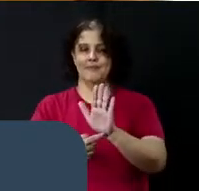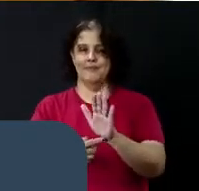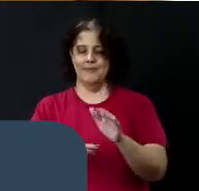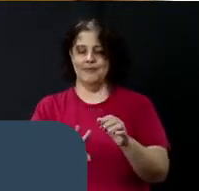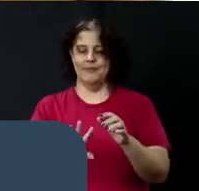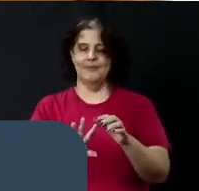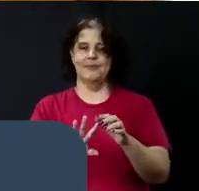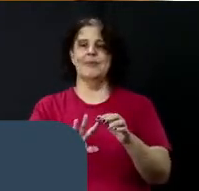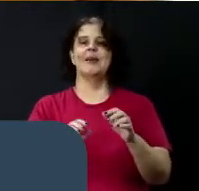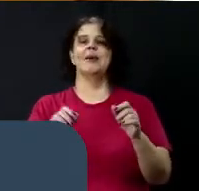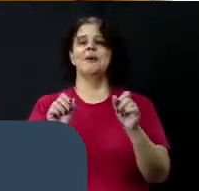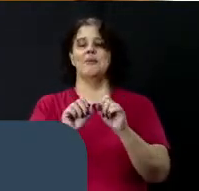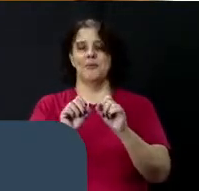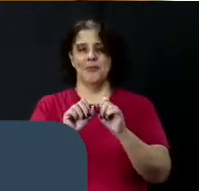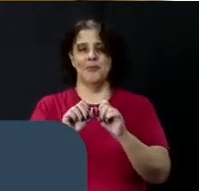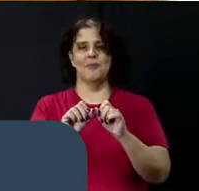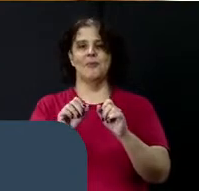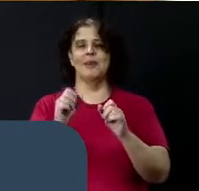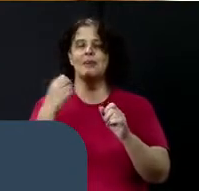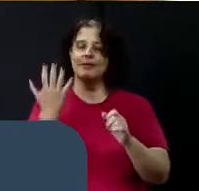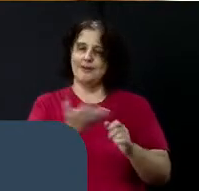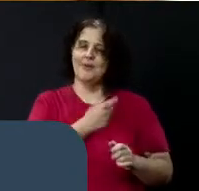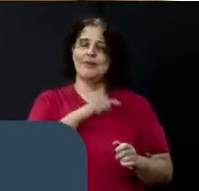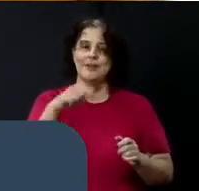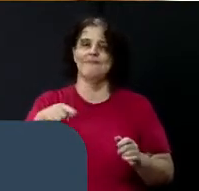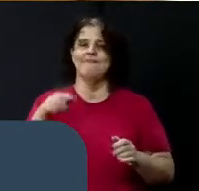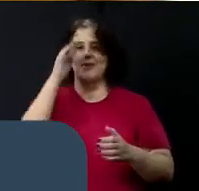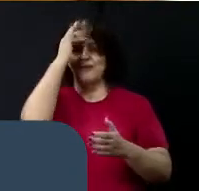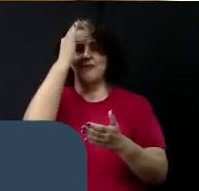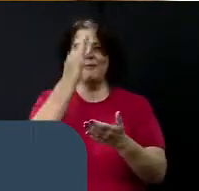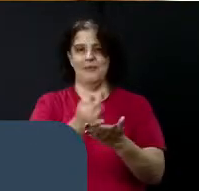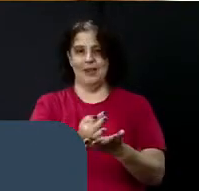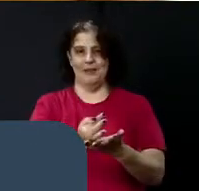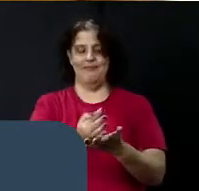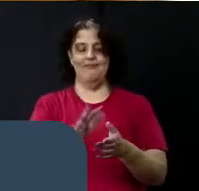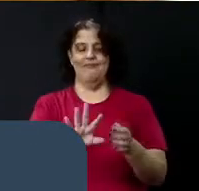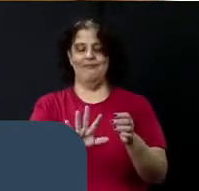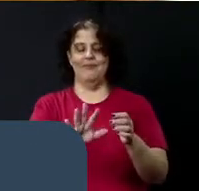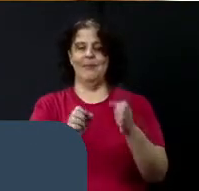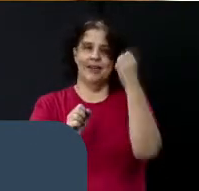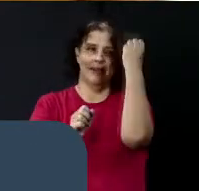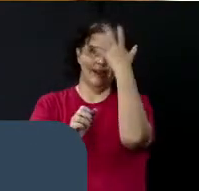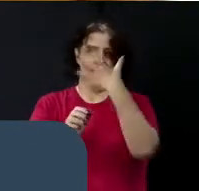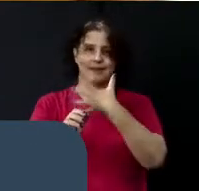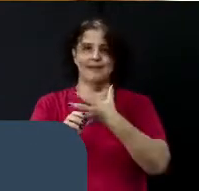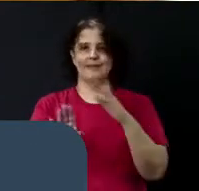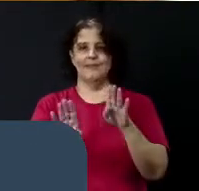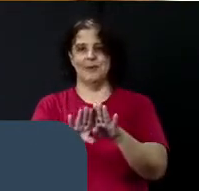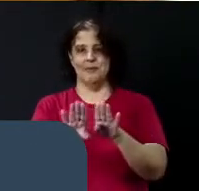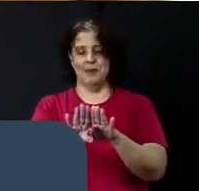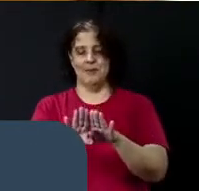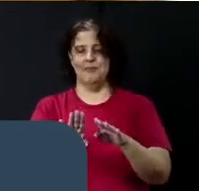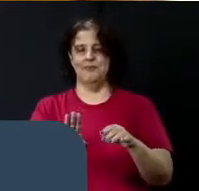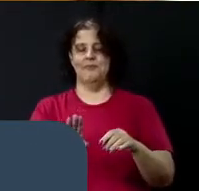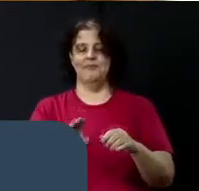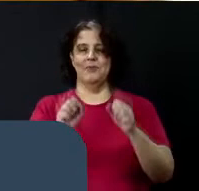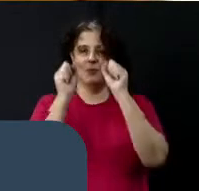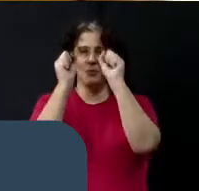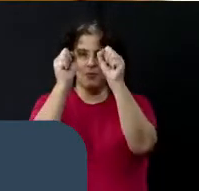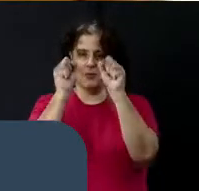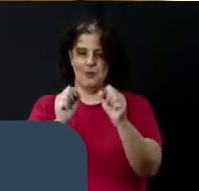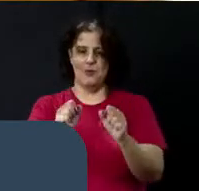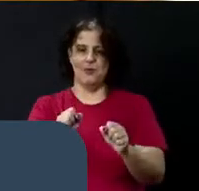causa da salvação, pela fé e também pela graça. O poder é de Deus,